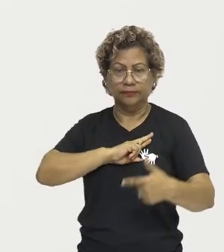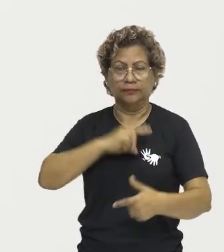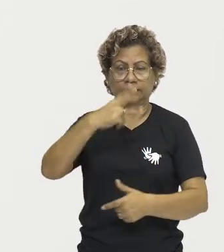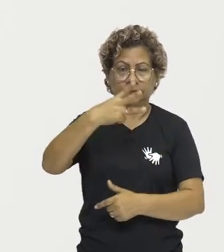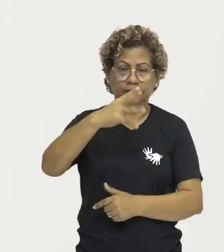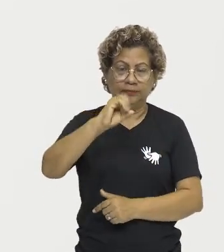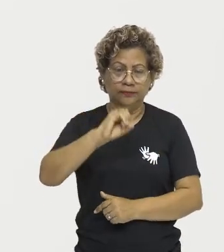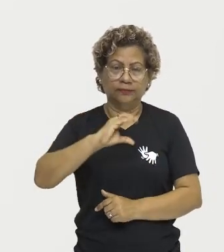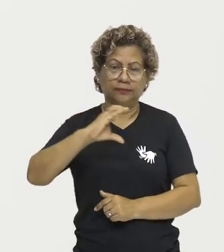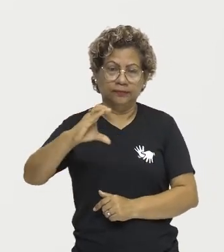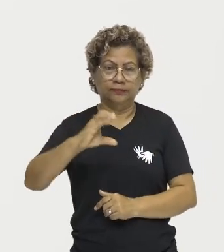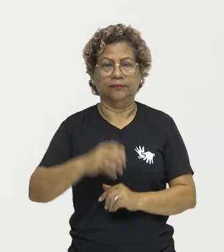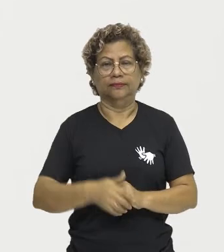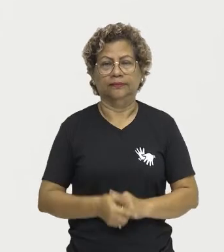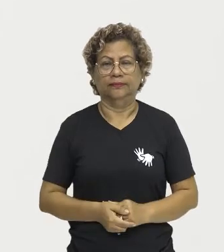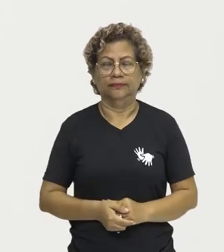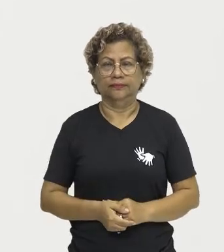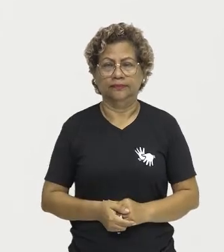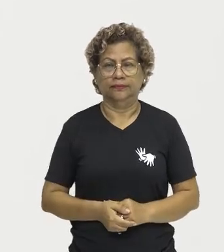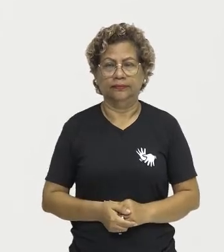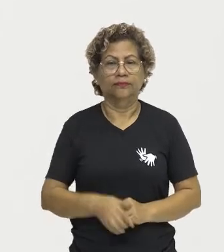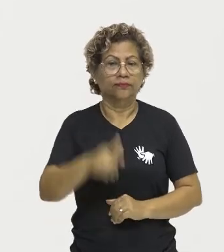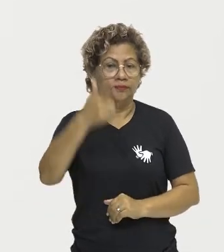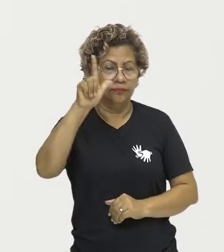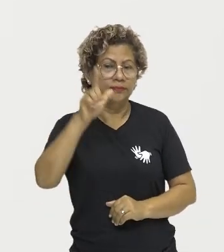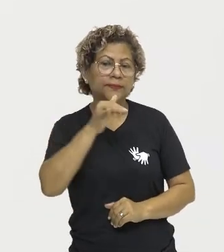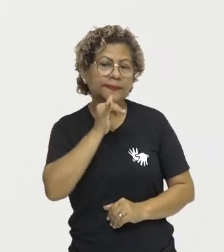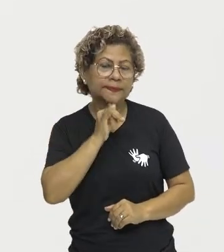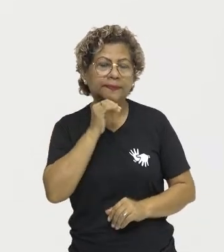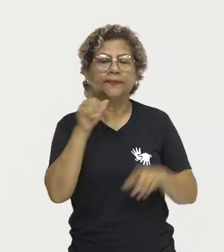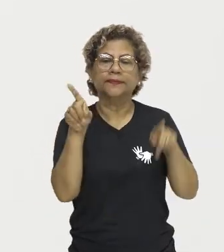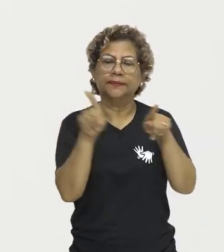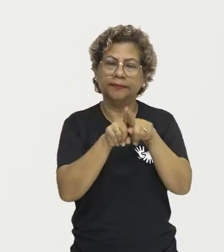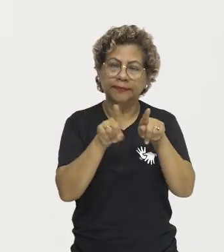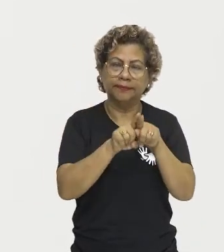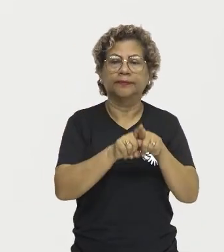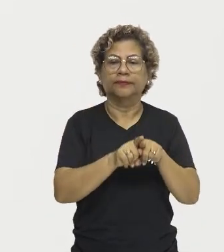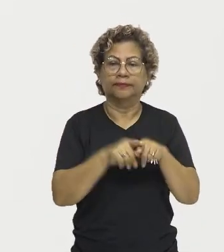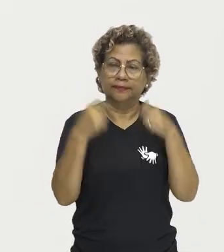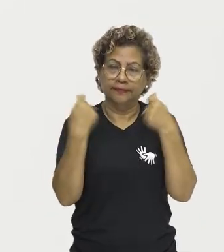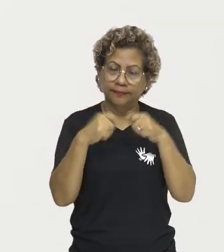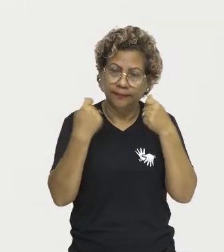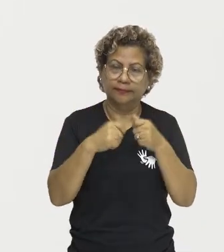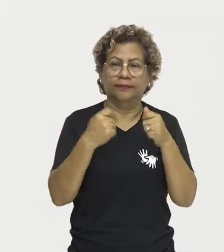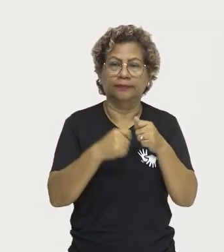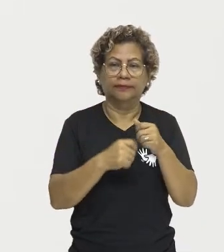que você resulta aí. Num outro exemplo também semelhante, olha aí.